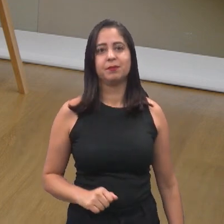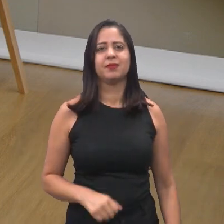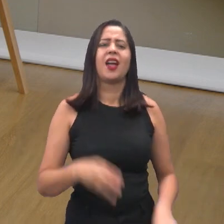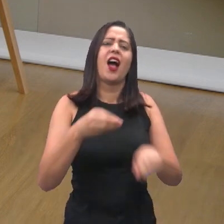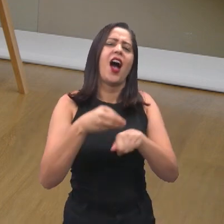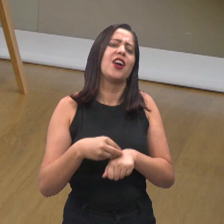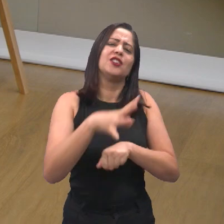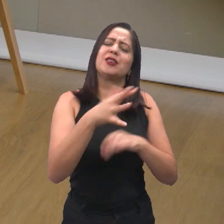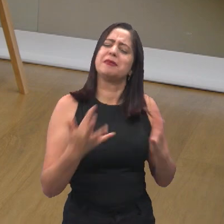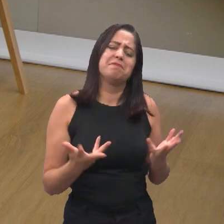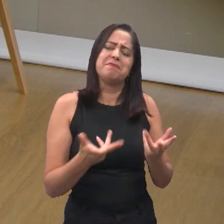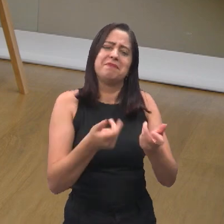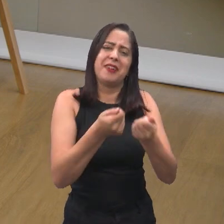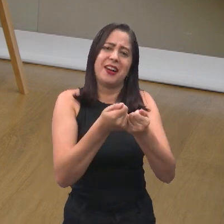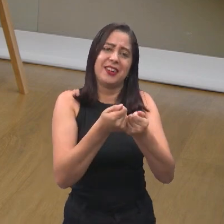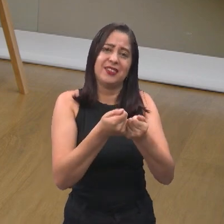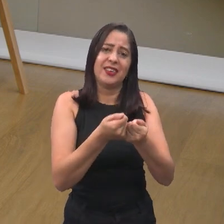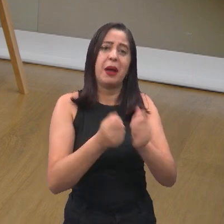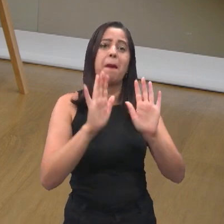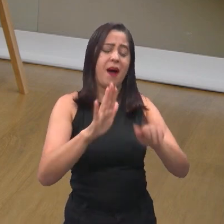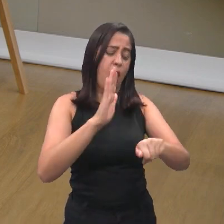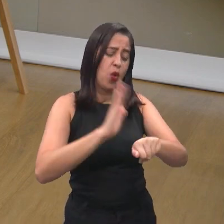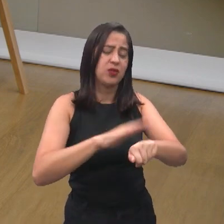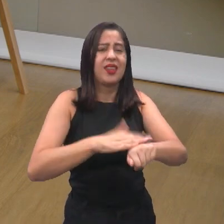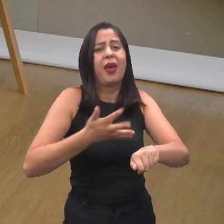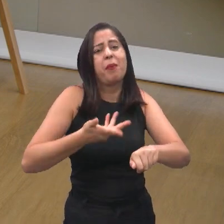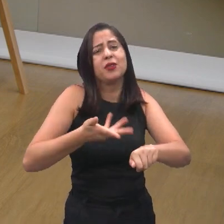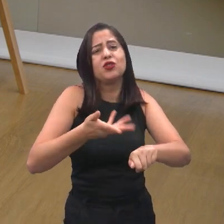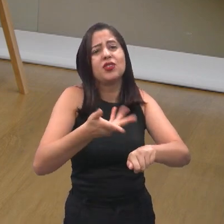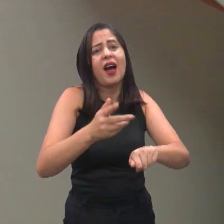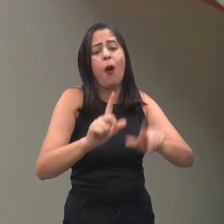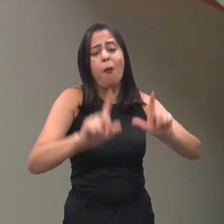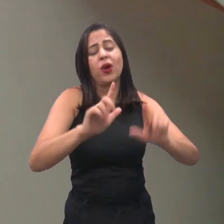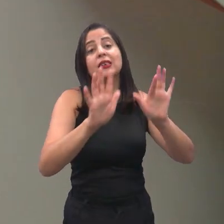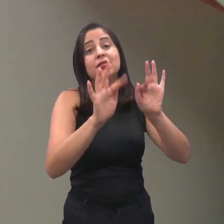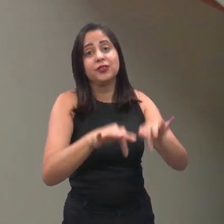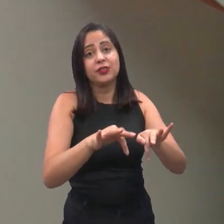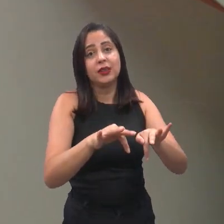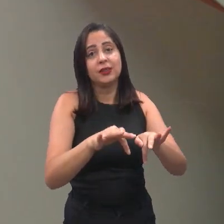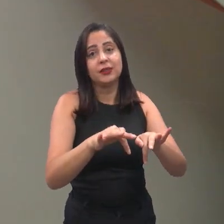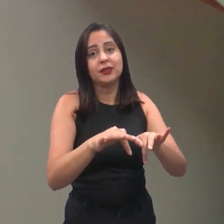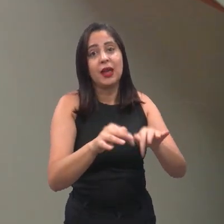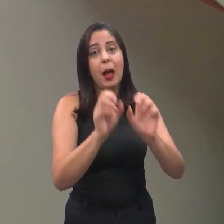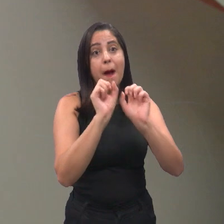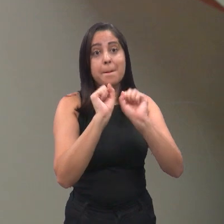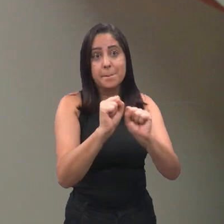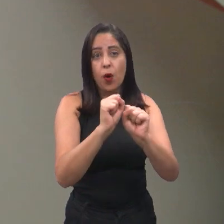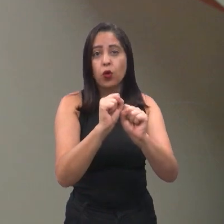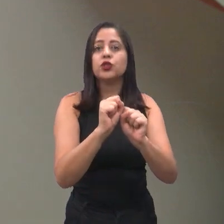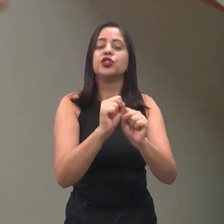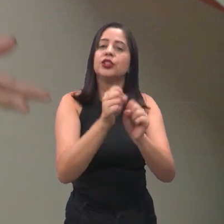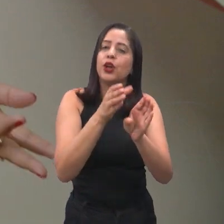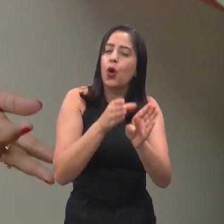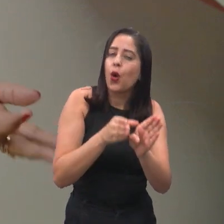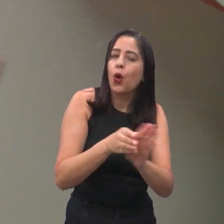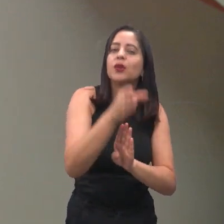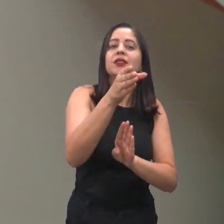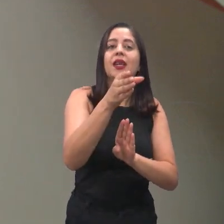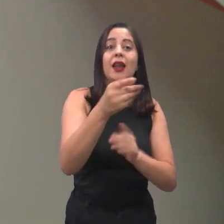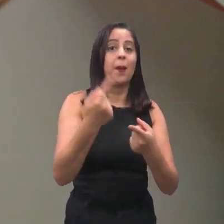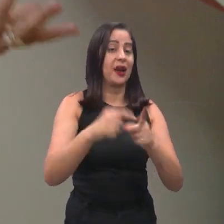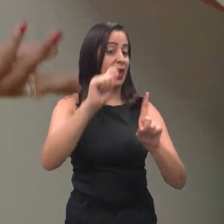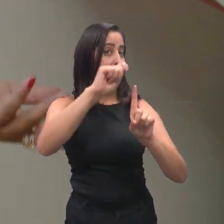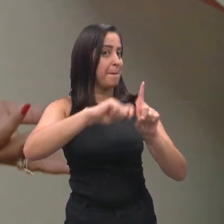maravilhosas, incríveis, mas a gente já está aí passando para o finalzinho do programa, então eu gostaria que você concluísse com algumas dicas. Estamos em março,